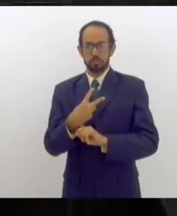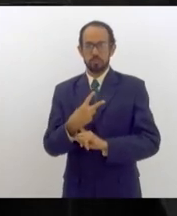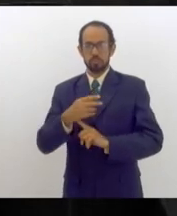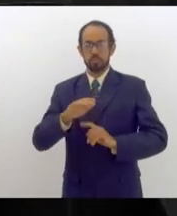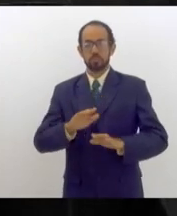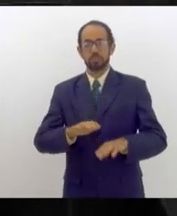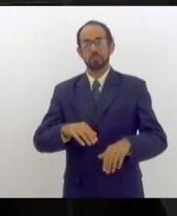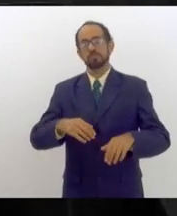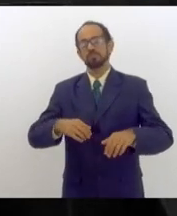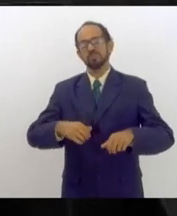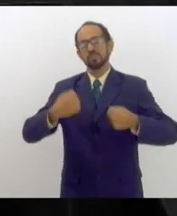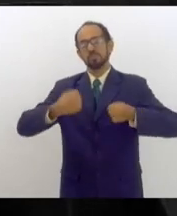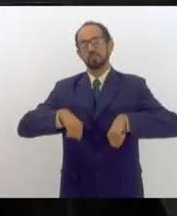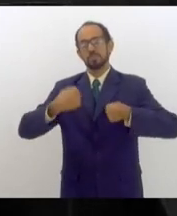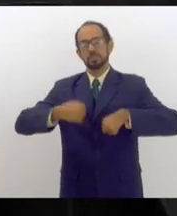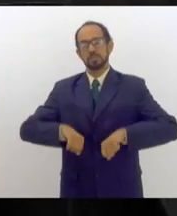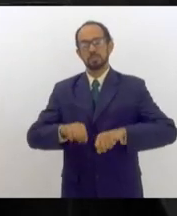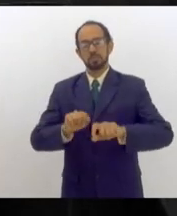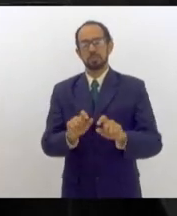é preciso